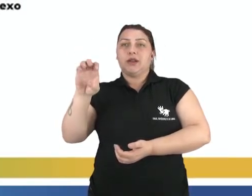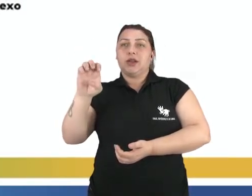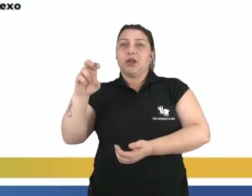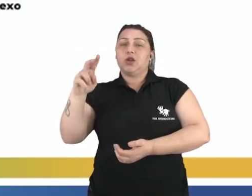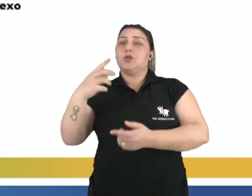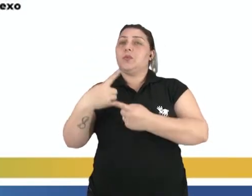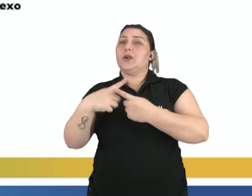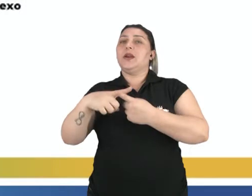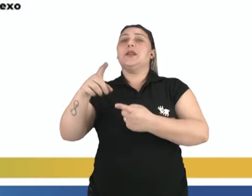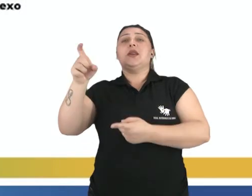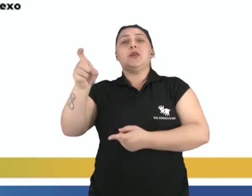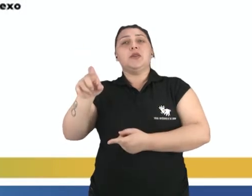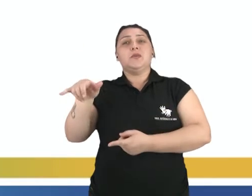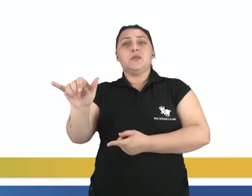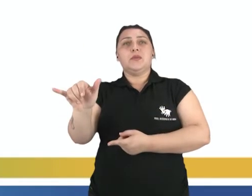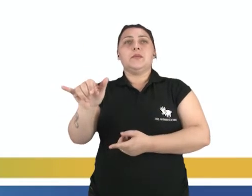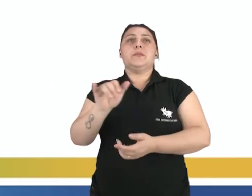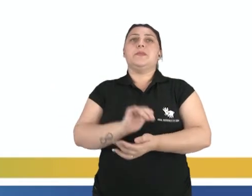Y.